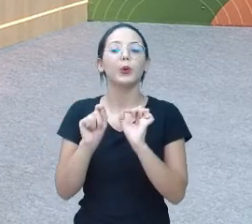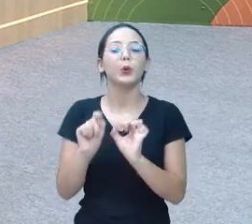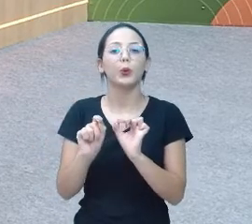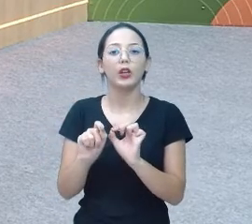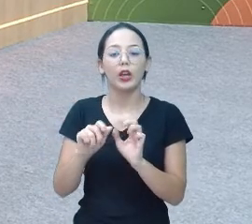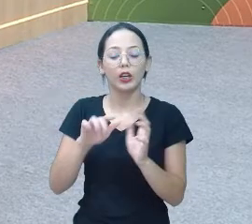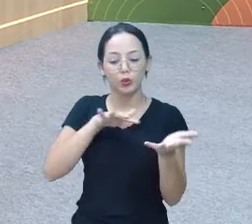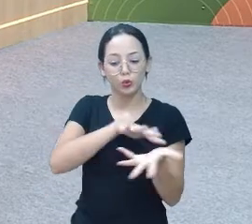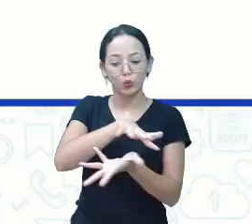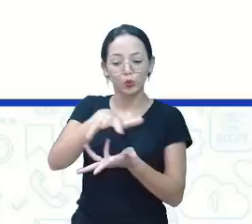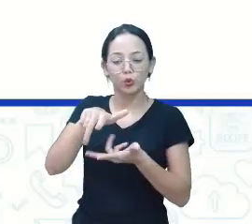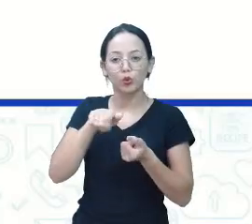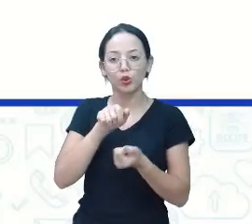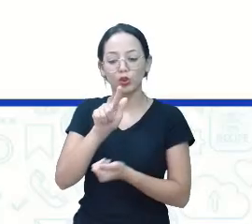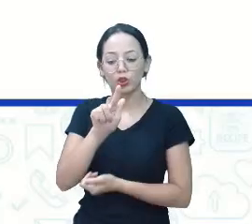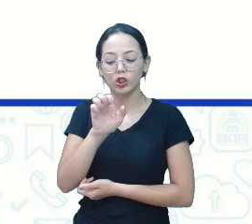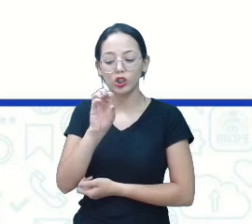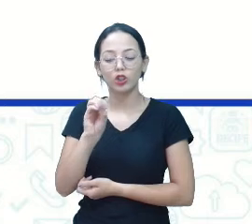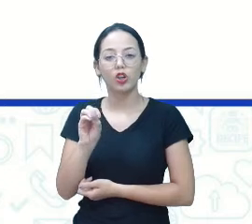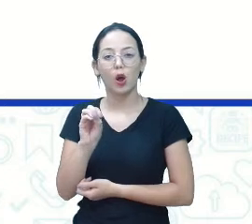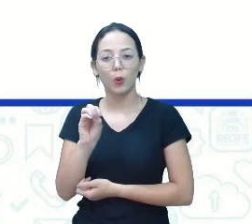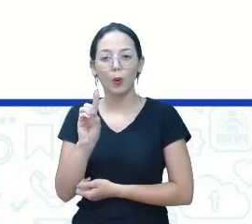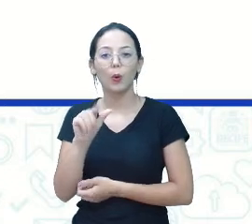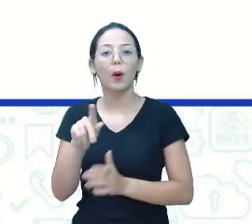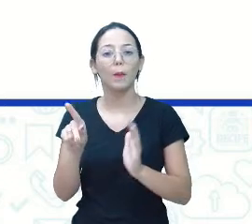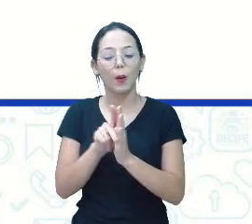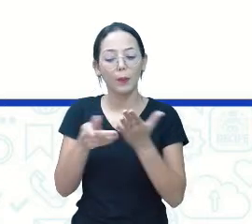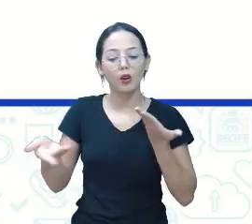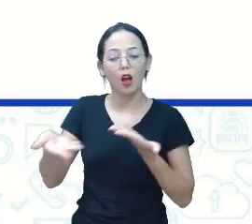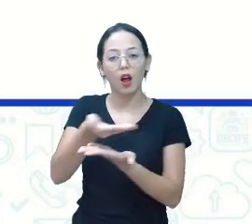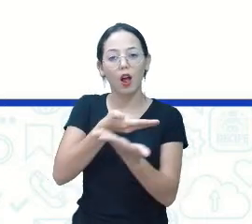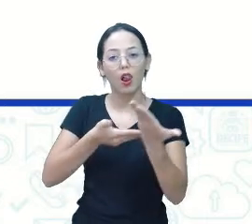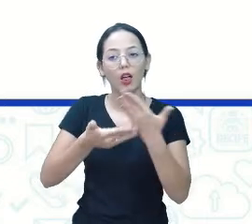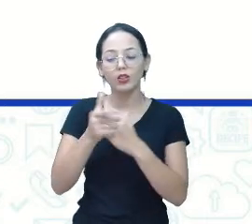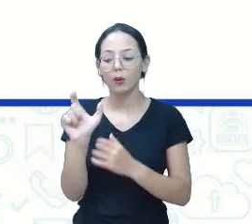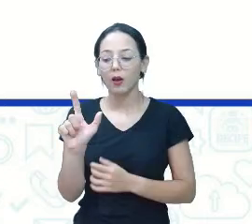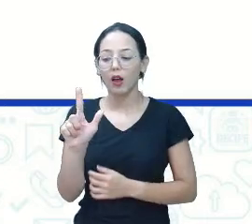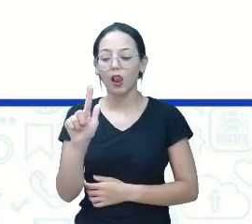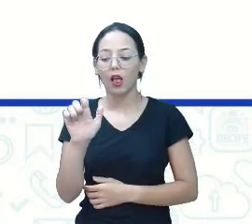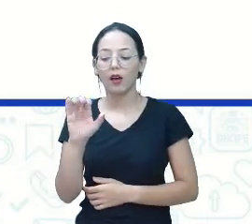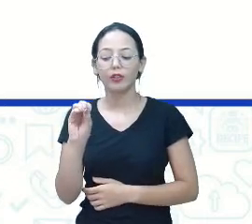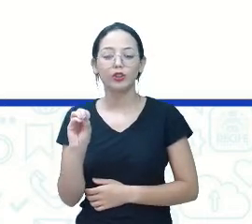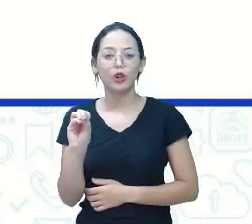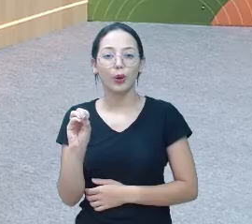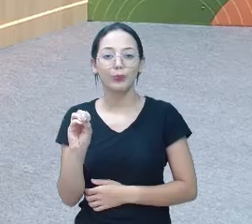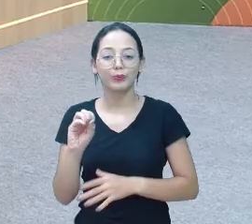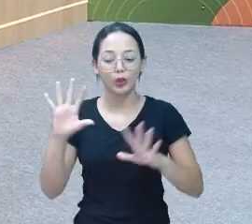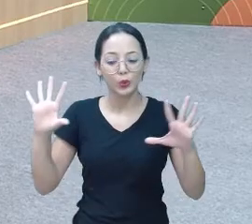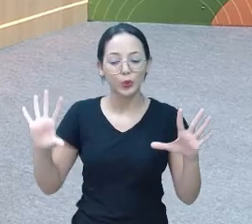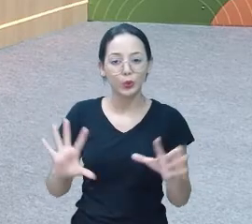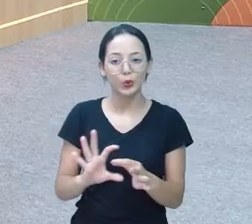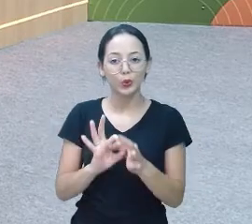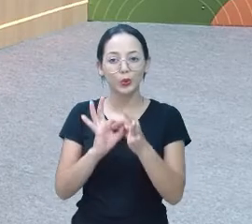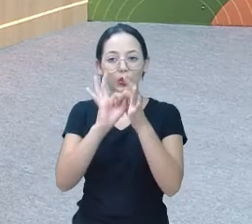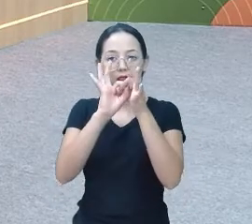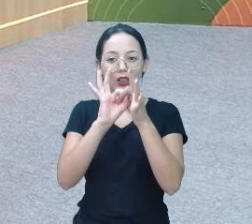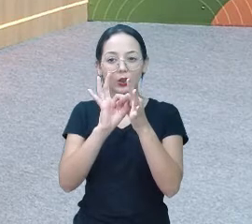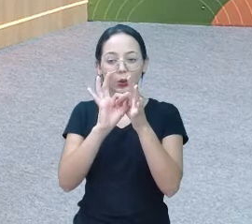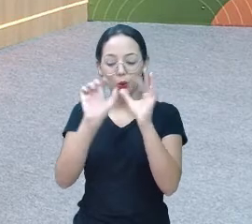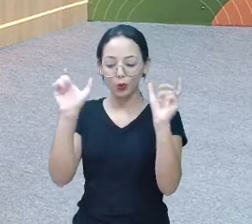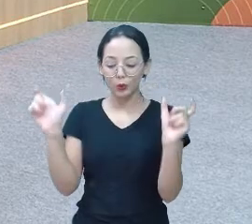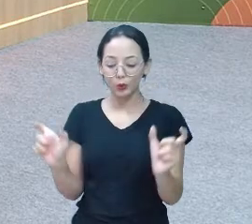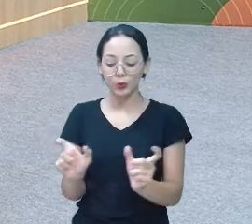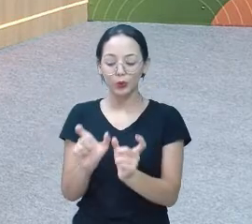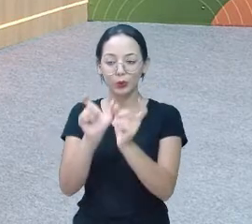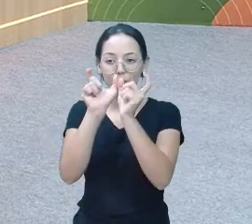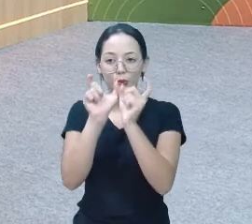viu, que se chama ou se tem uma relação com o termo geo. Então, juntando essas duas palavras aí,